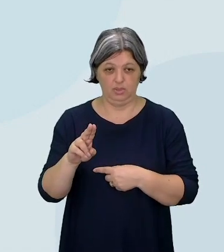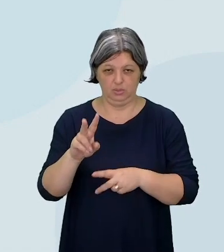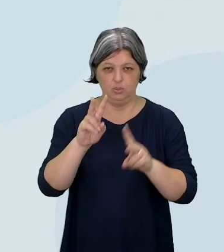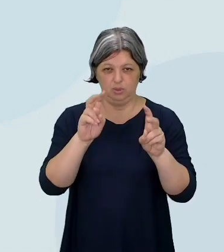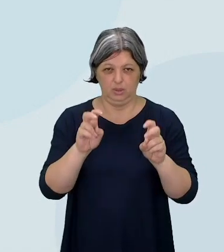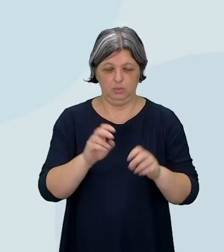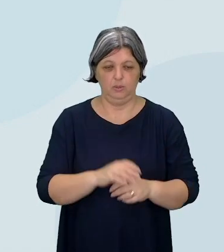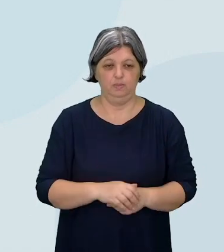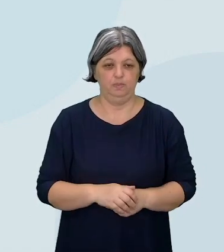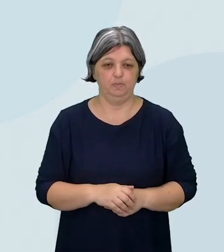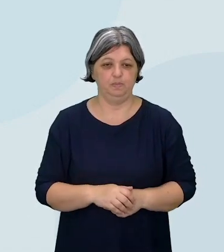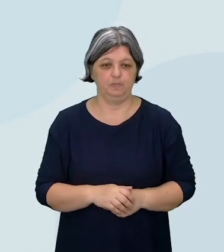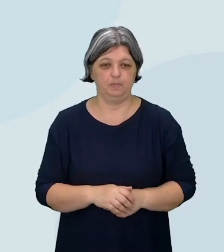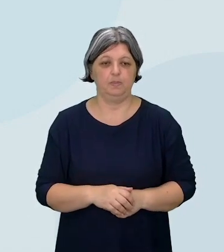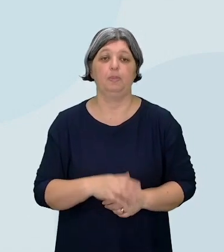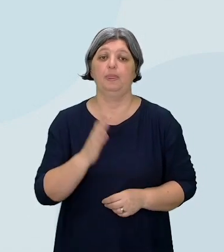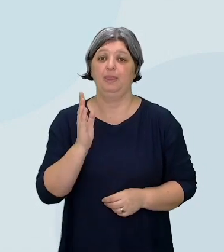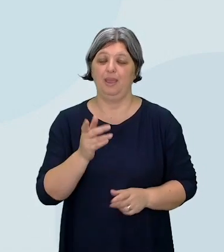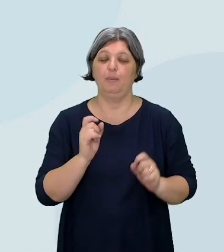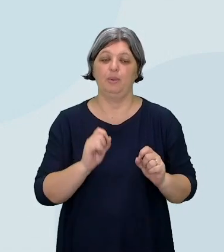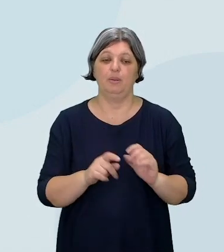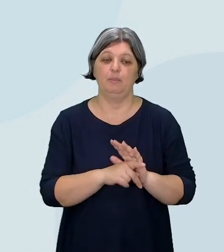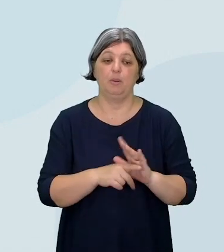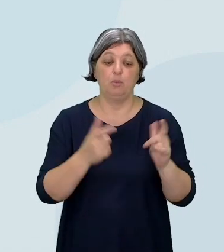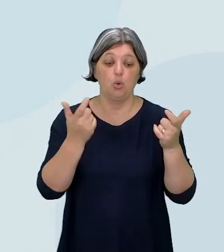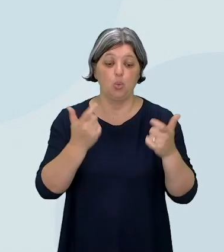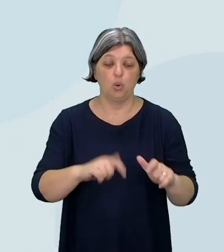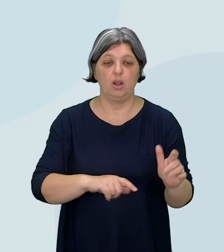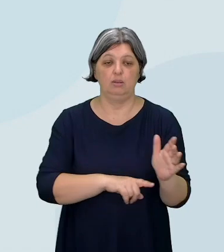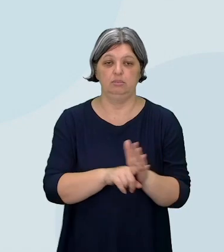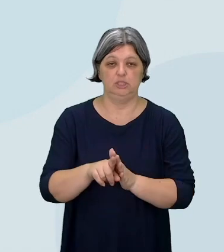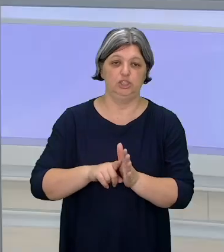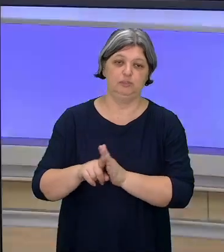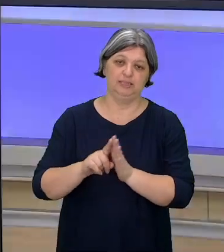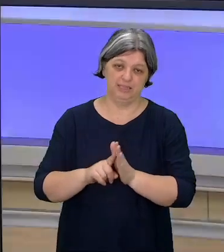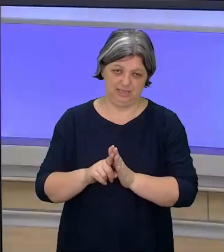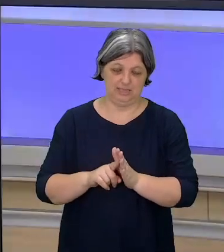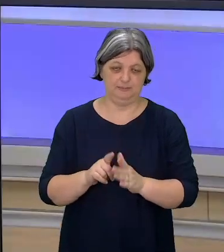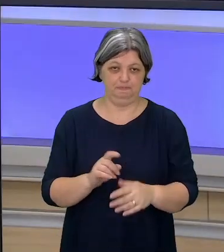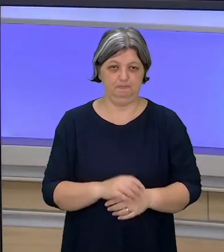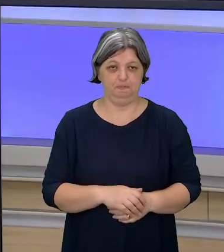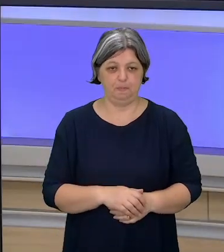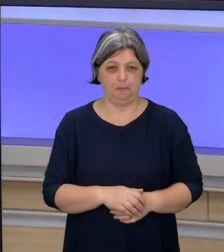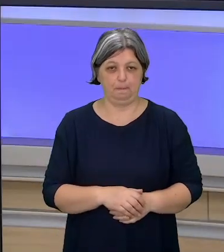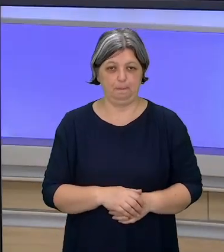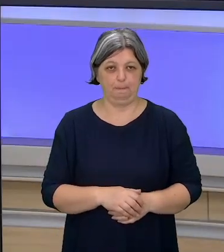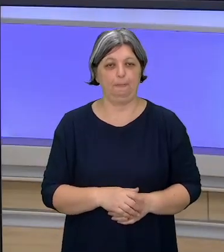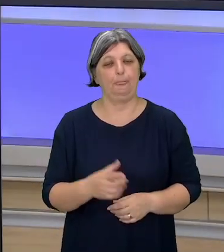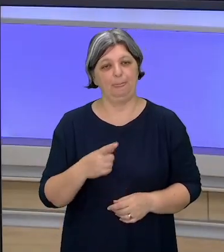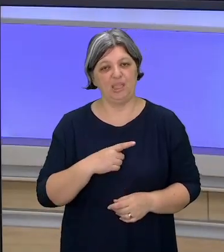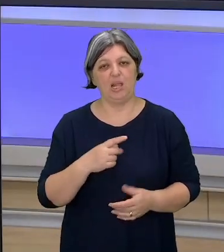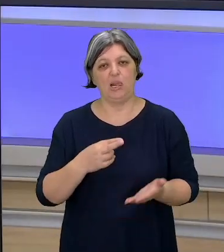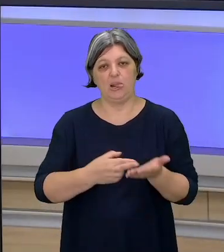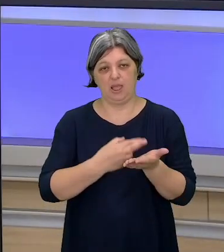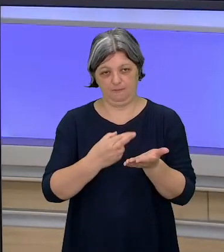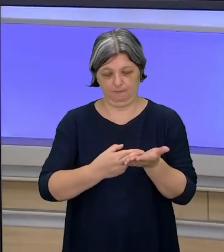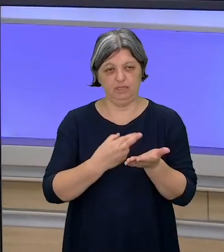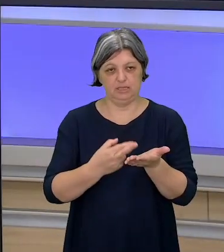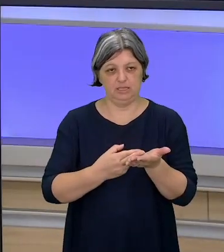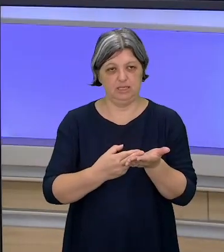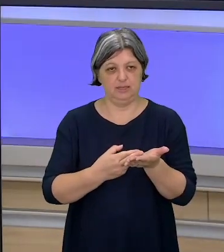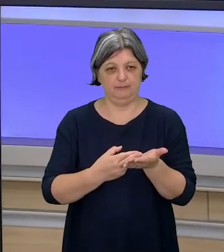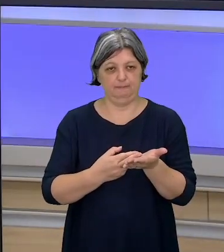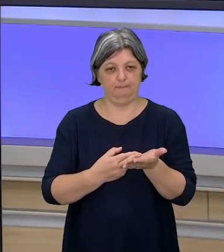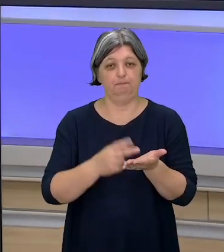tá? Então, essa é a fonte da onde eu tirei essa notícia, tá? E a revista FAPESP, obviamente, ela